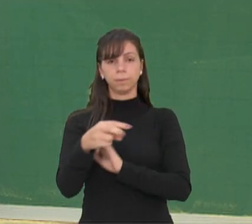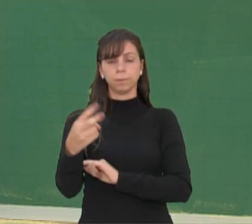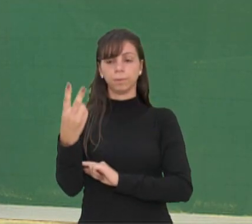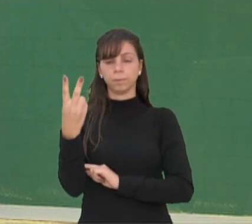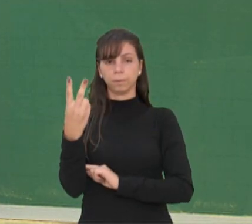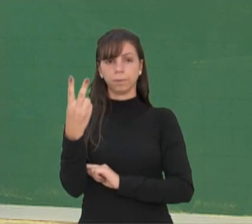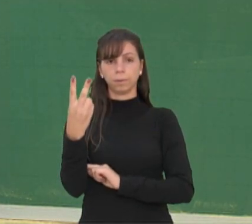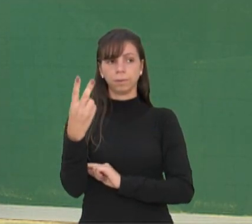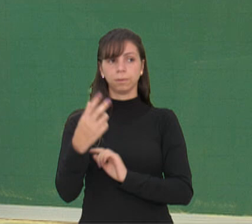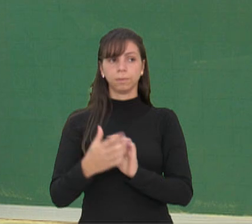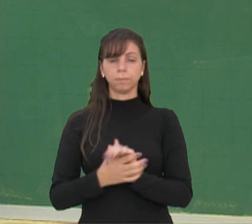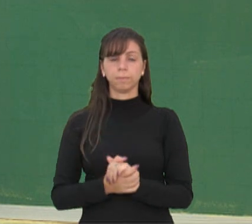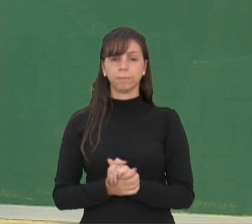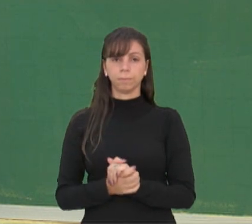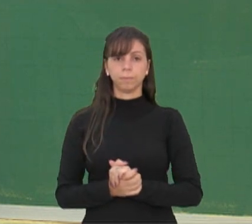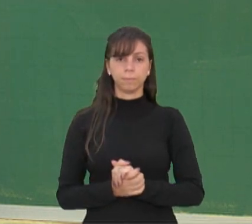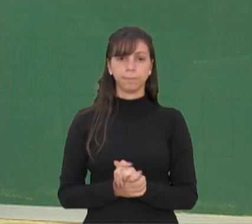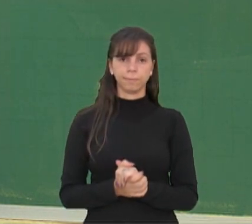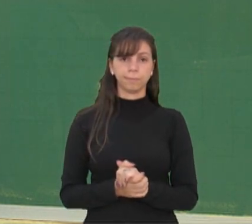2,0.